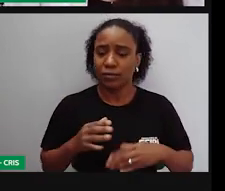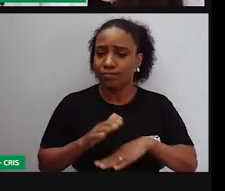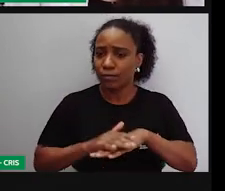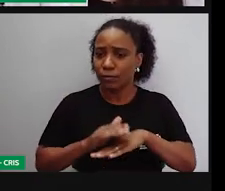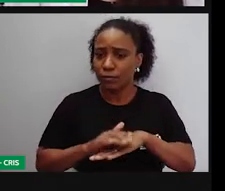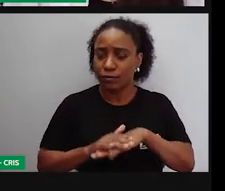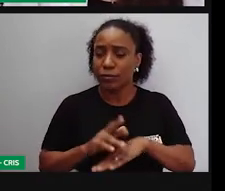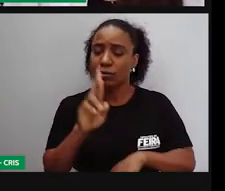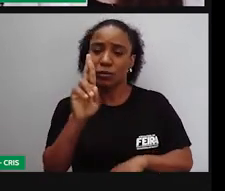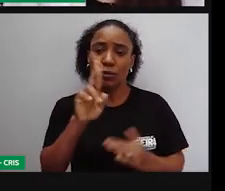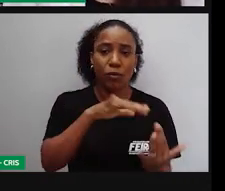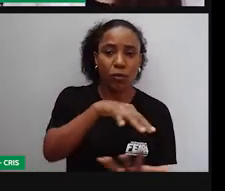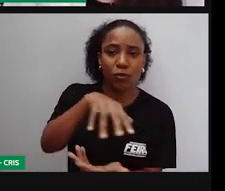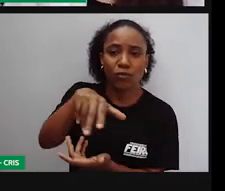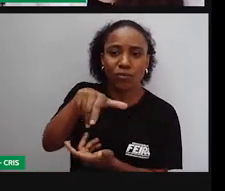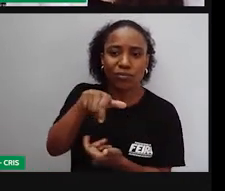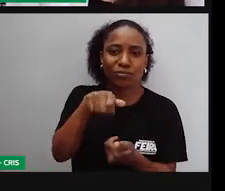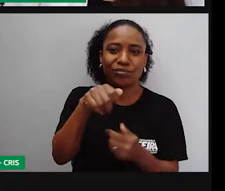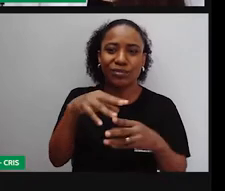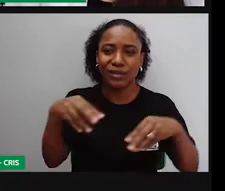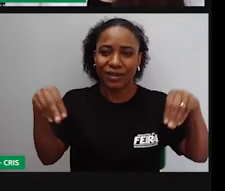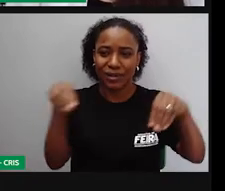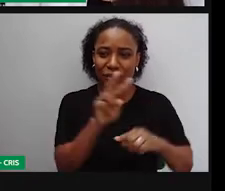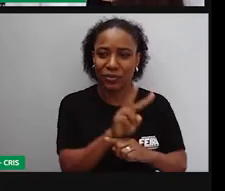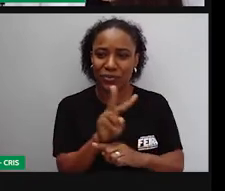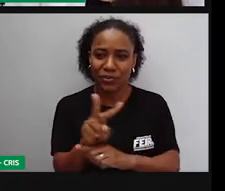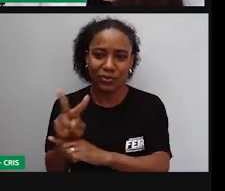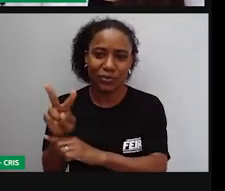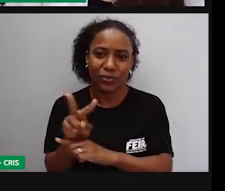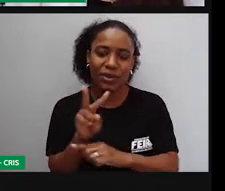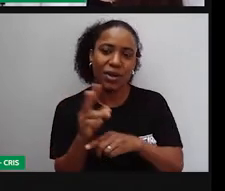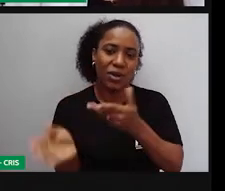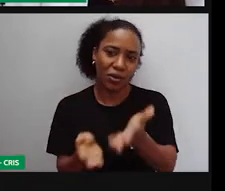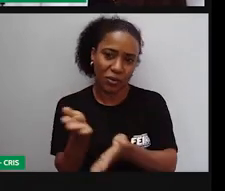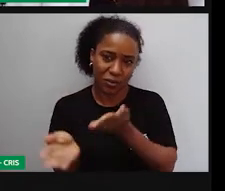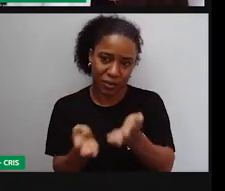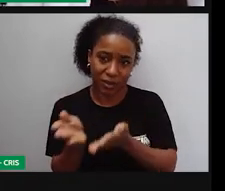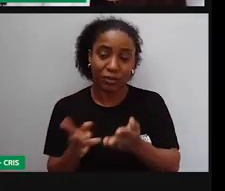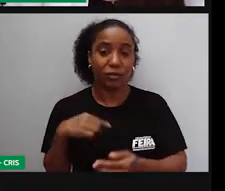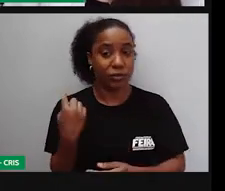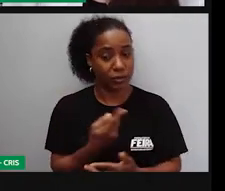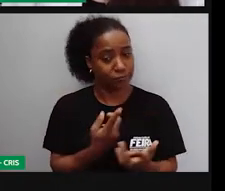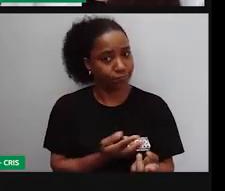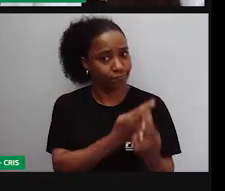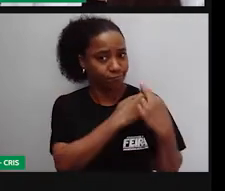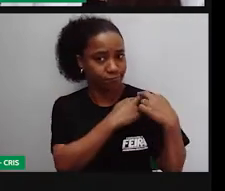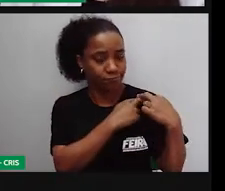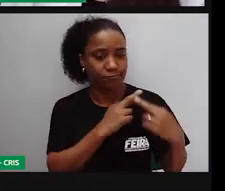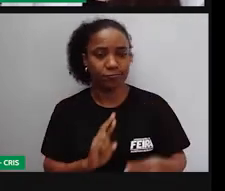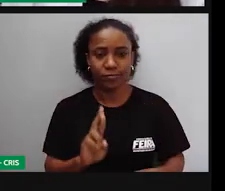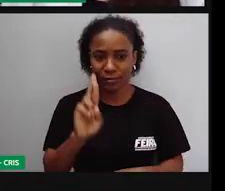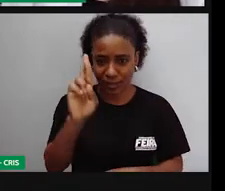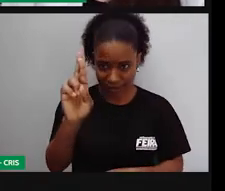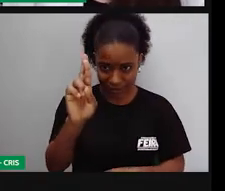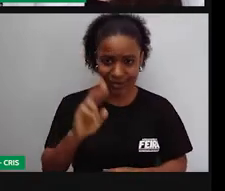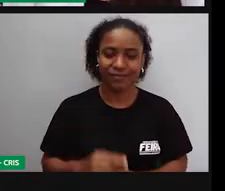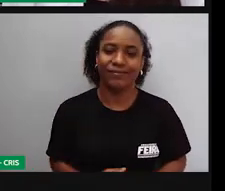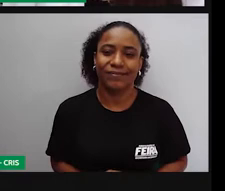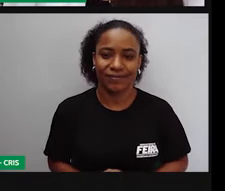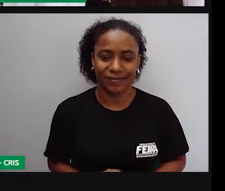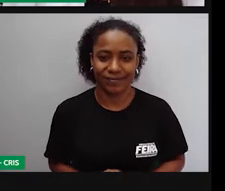sobre o planeta, sobre a vida, sobre a Terra. O que é que nossas ações e as consequências dela causa